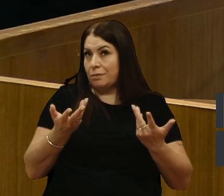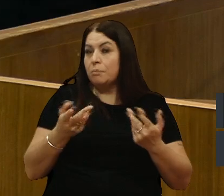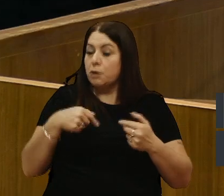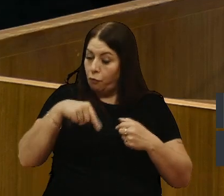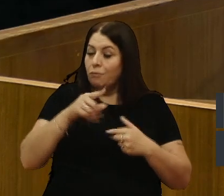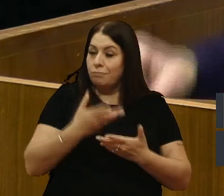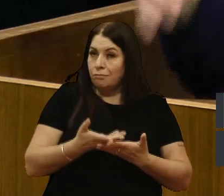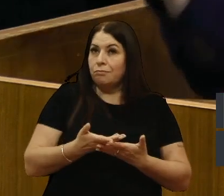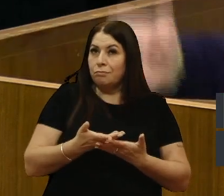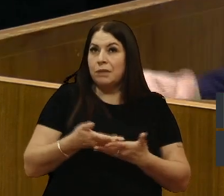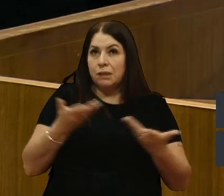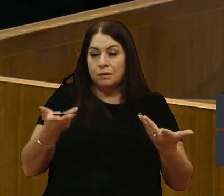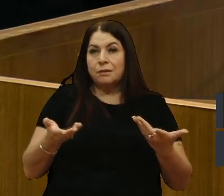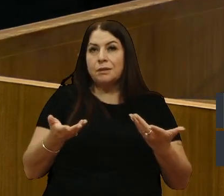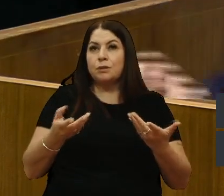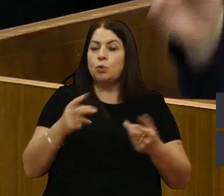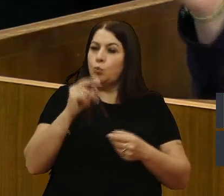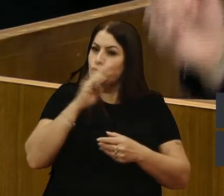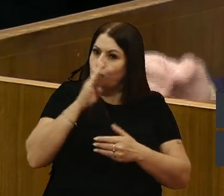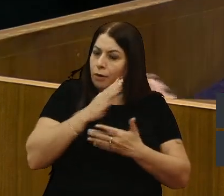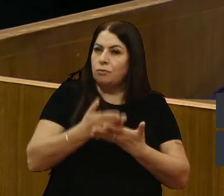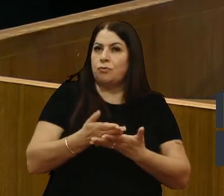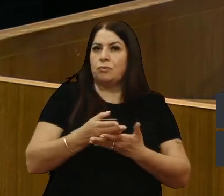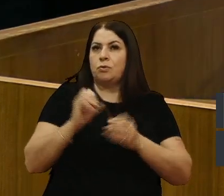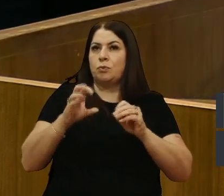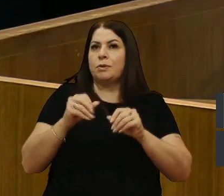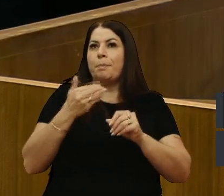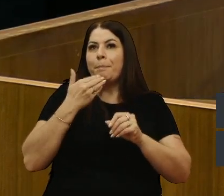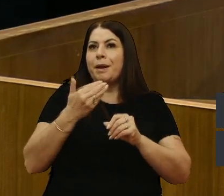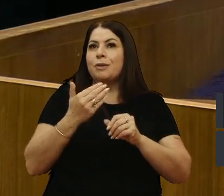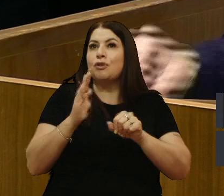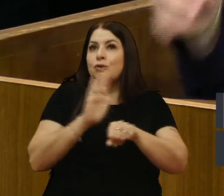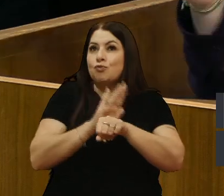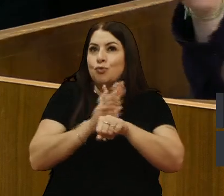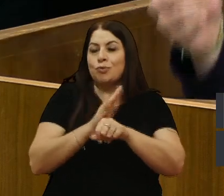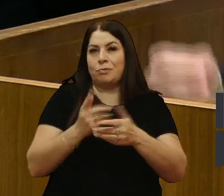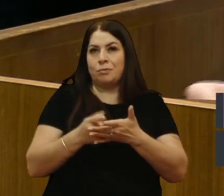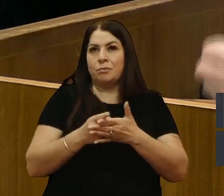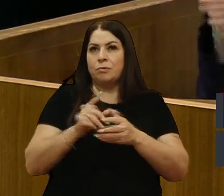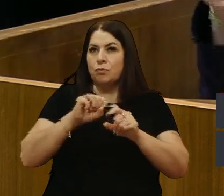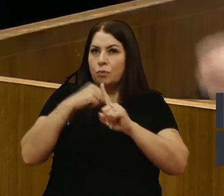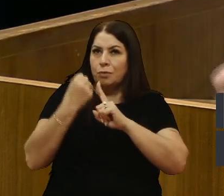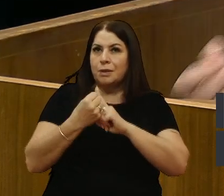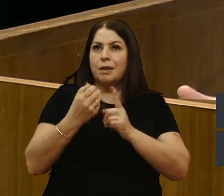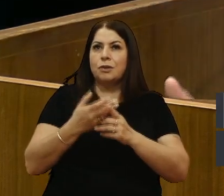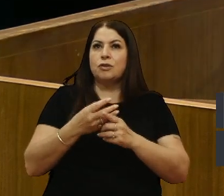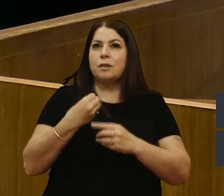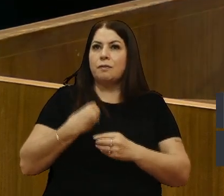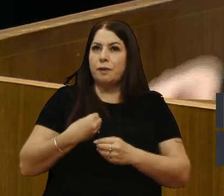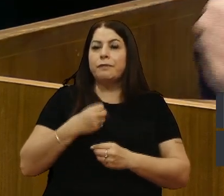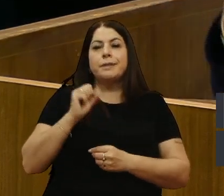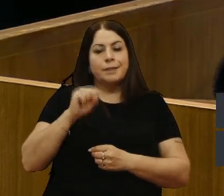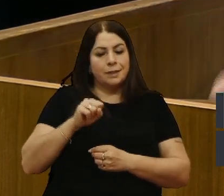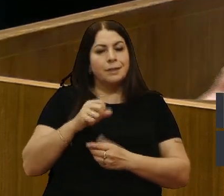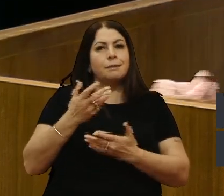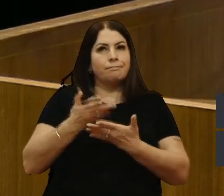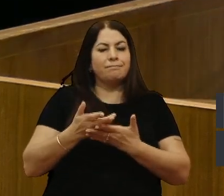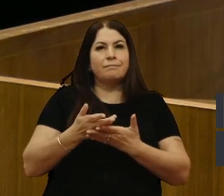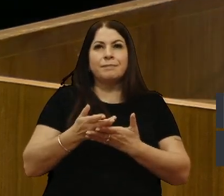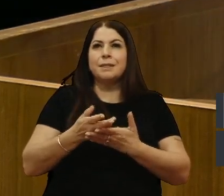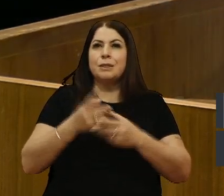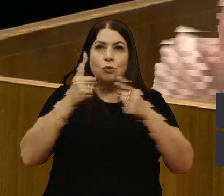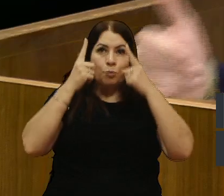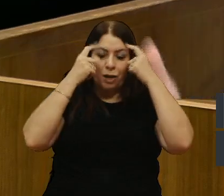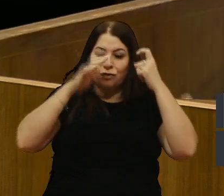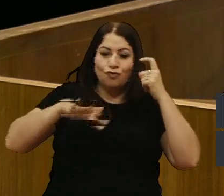foi. Então é urgente, né? A educação pede socorro. A nossa sociedade vive, sim, numa lógica de